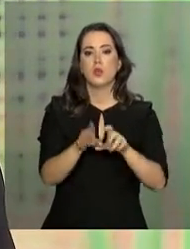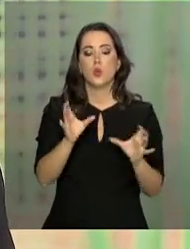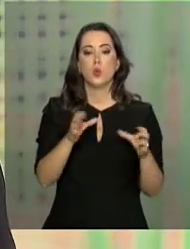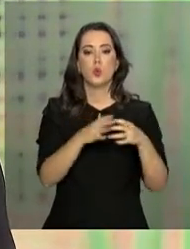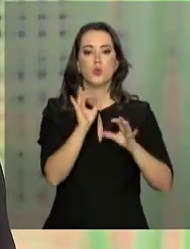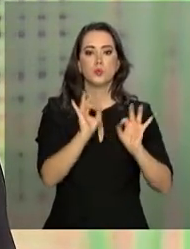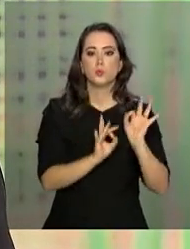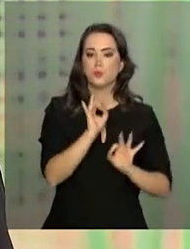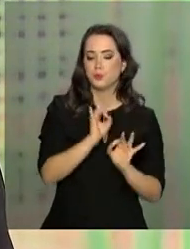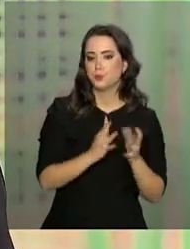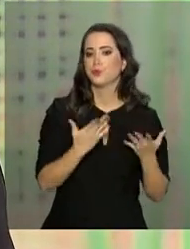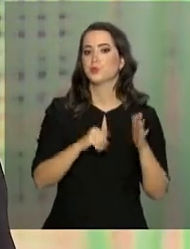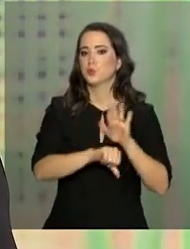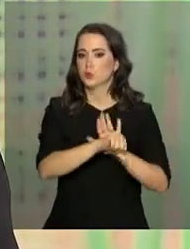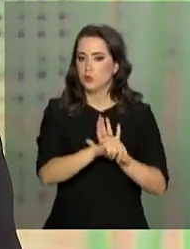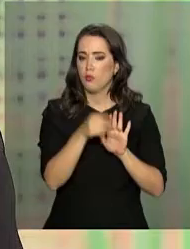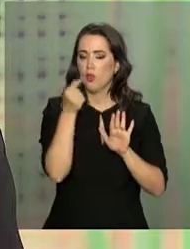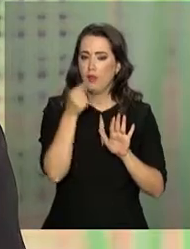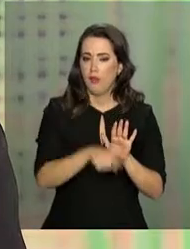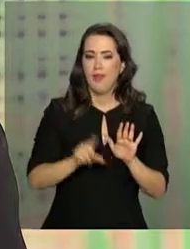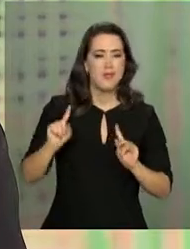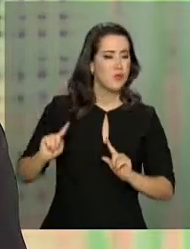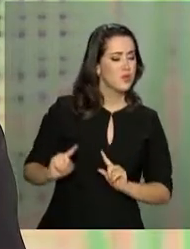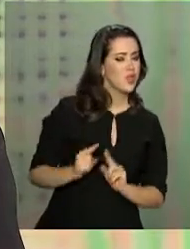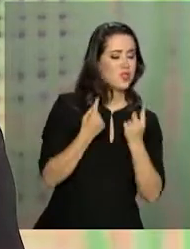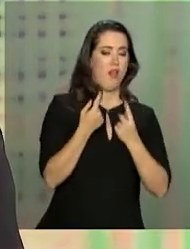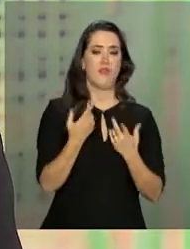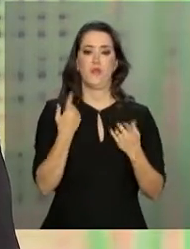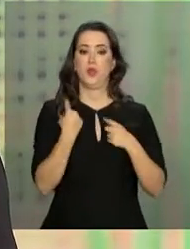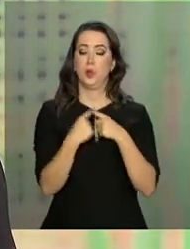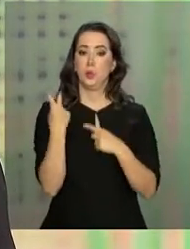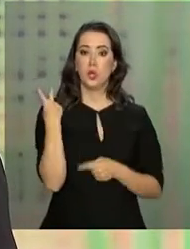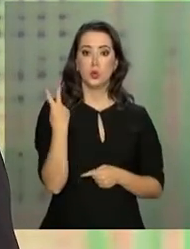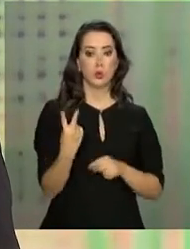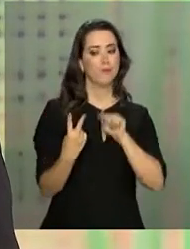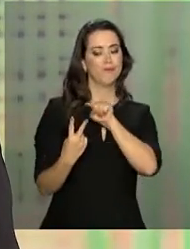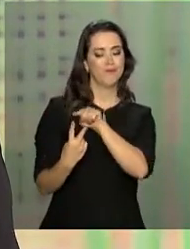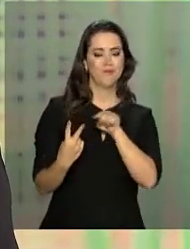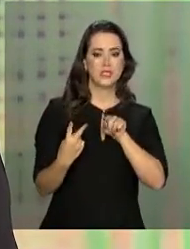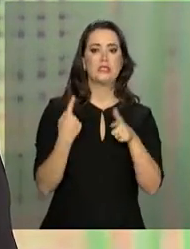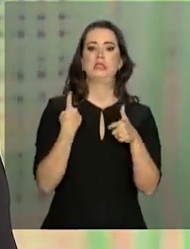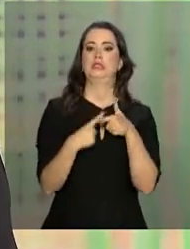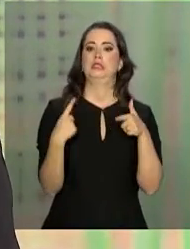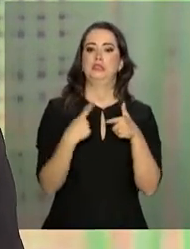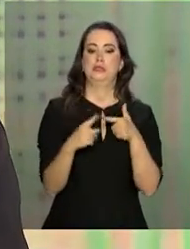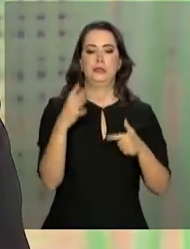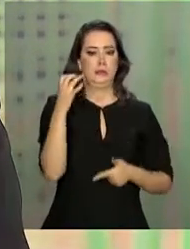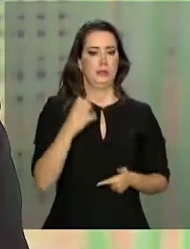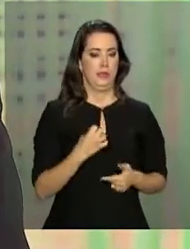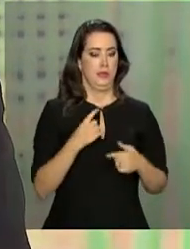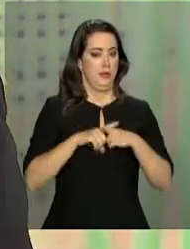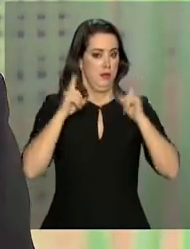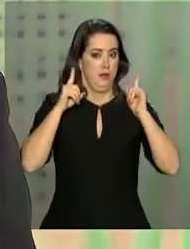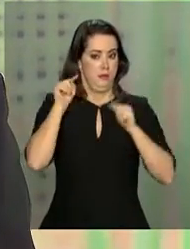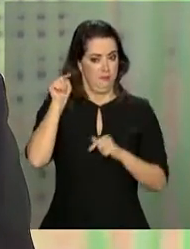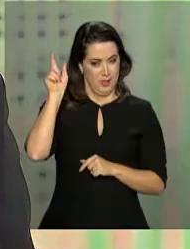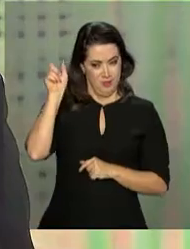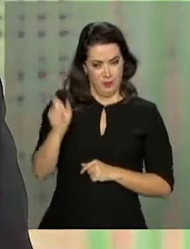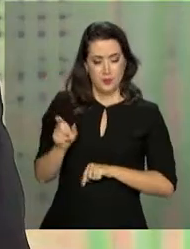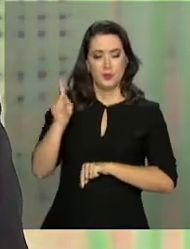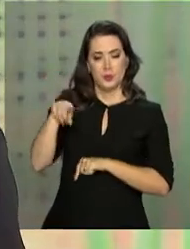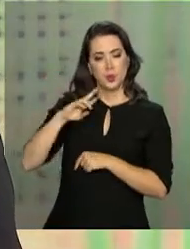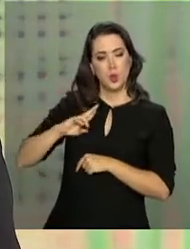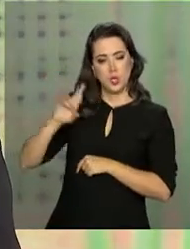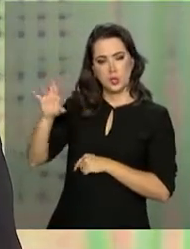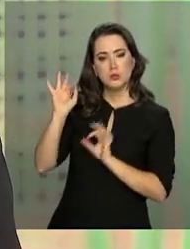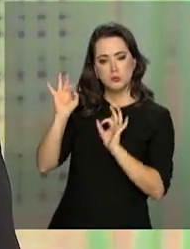organizado é um grande desafio São dois problemas sérios que nós temos hoje em dia mas ele é uma pessoa plenamente